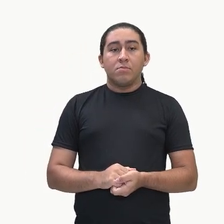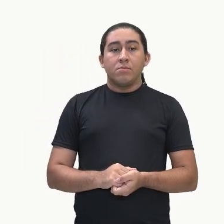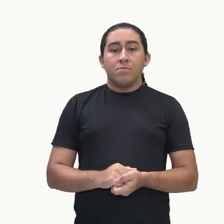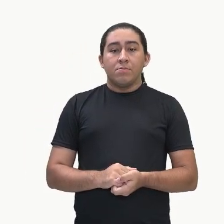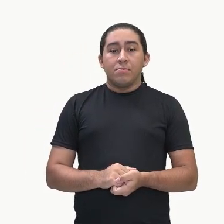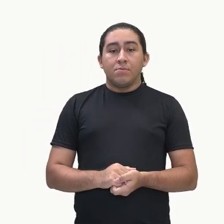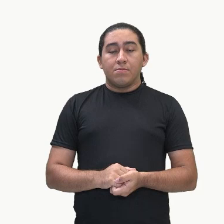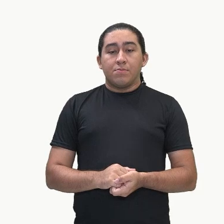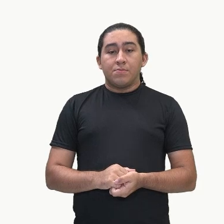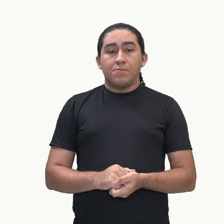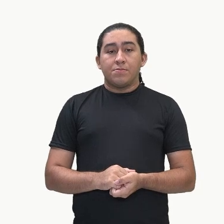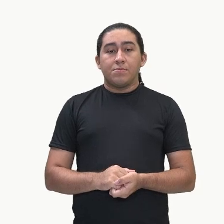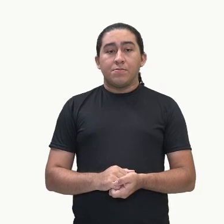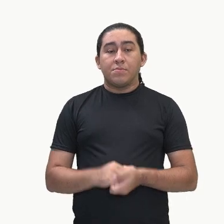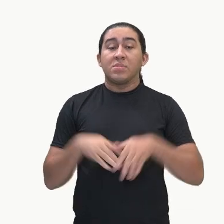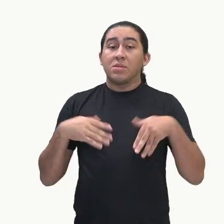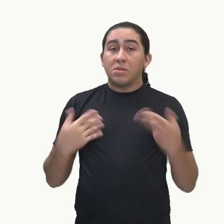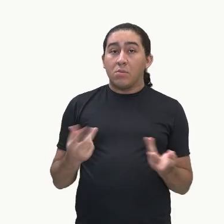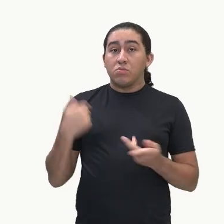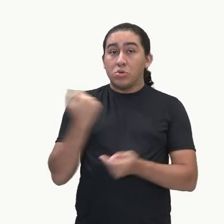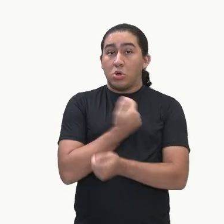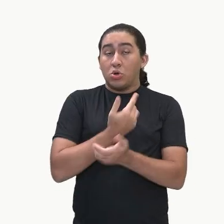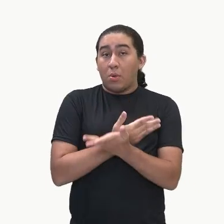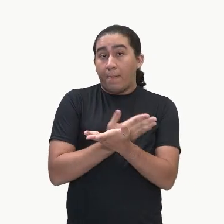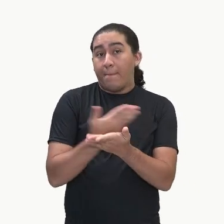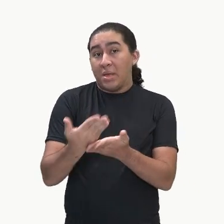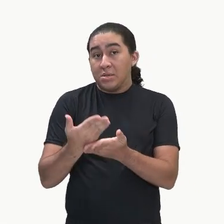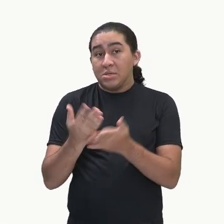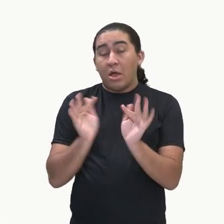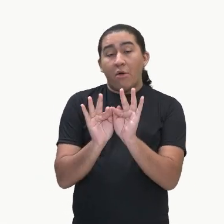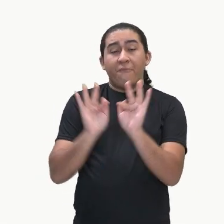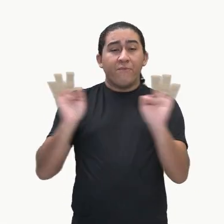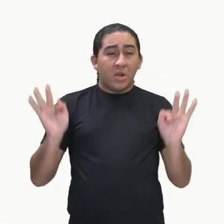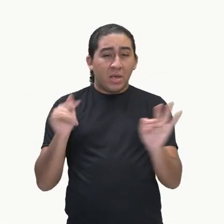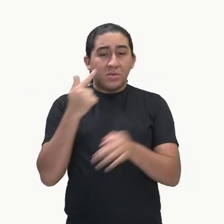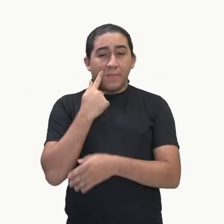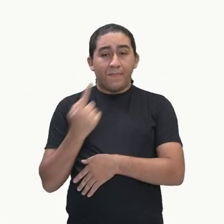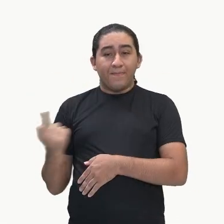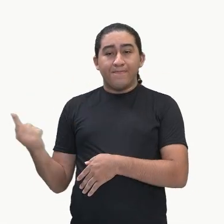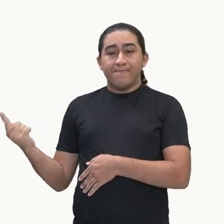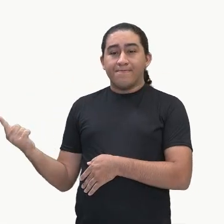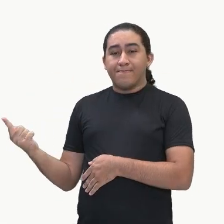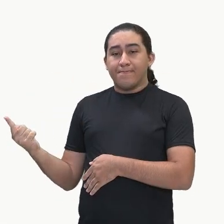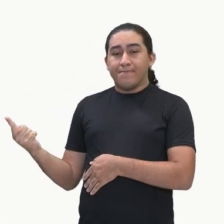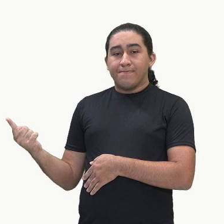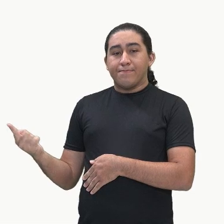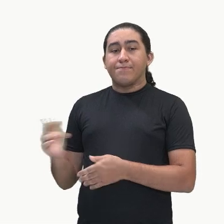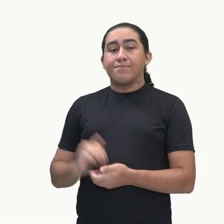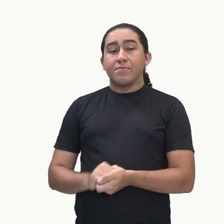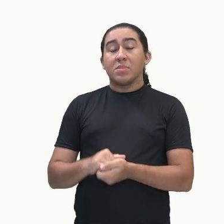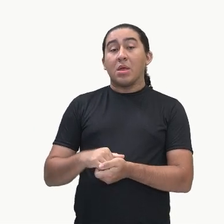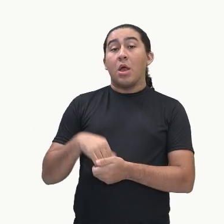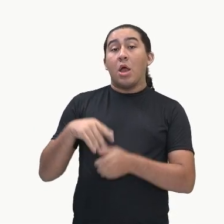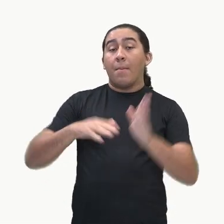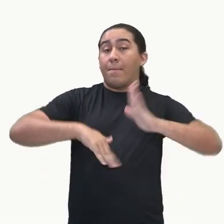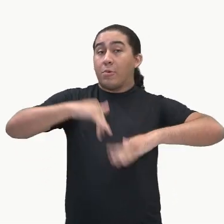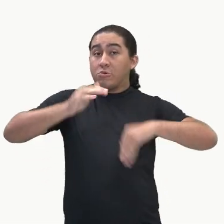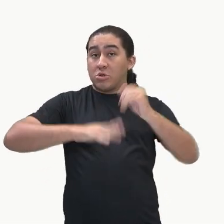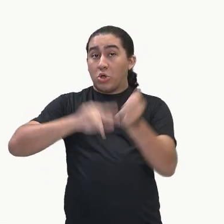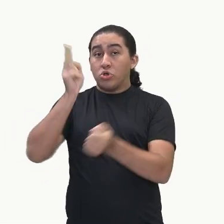iremos começar falando desta frase em destaque. Os